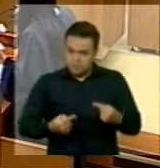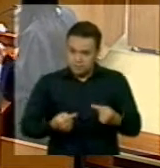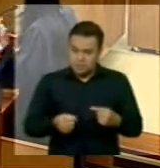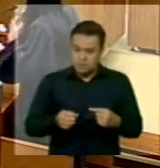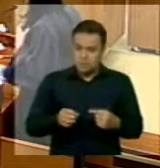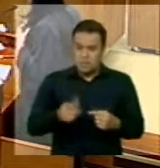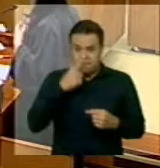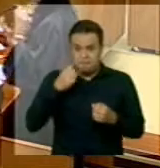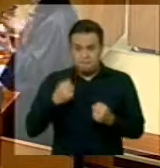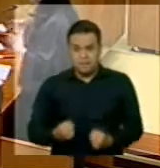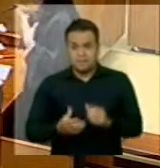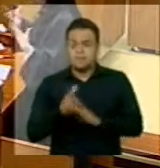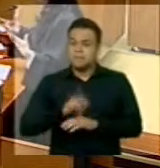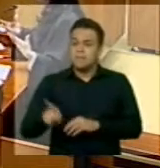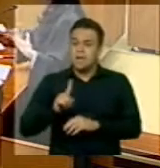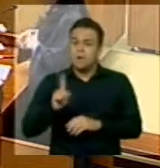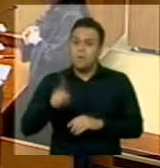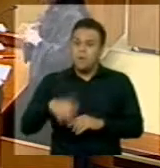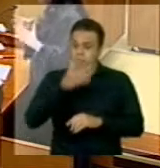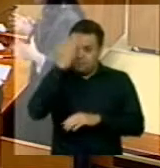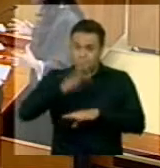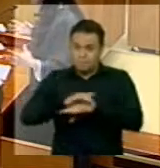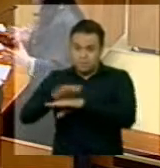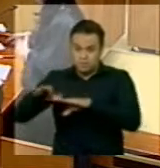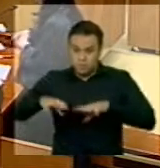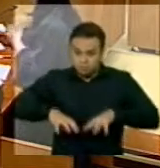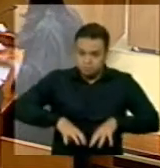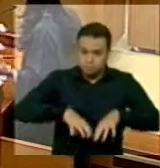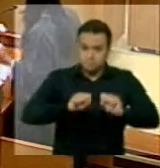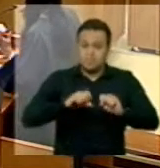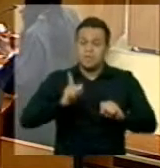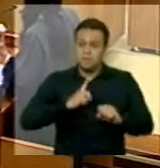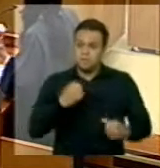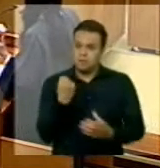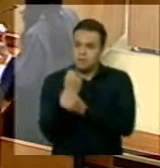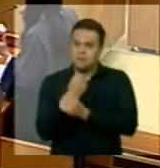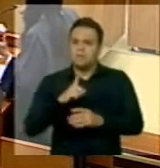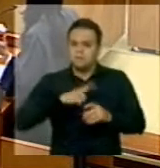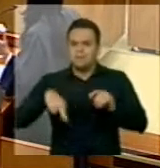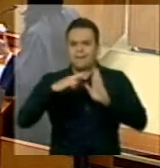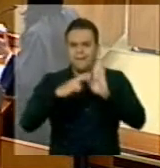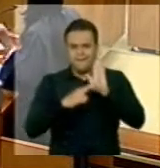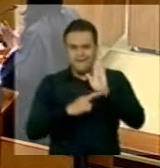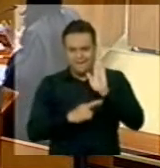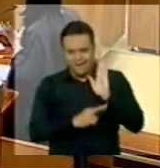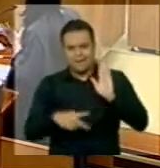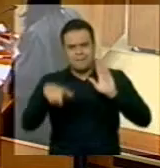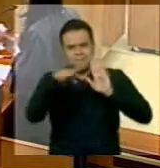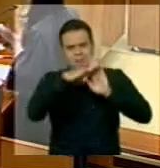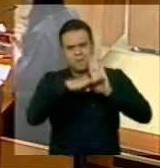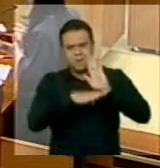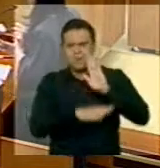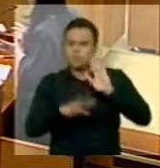alguma, trazendo para esses ocupantes um rol, um acervo de obrigações.